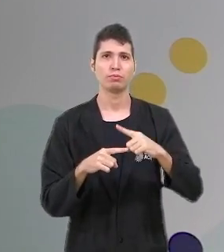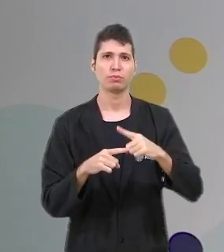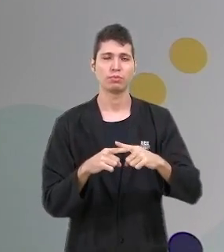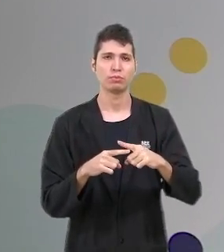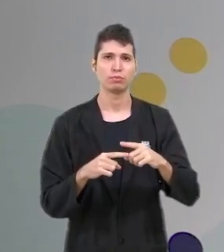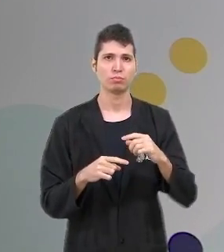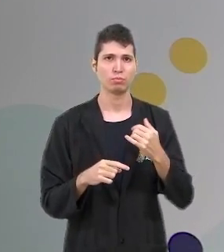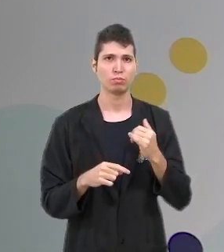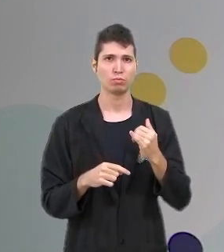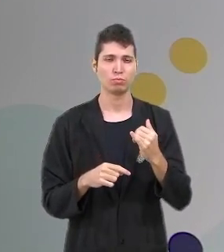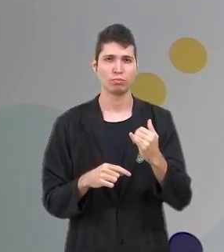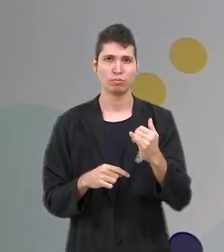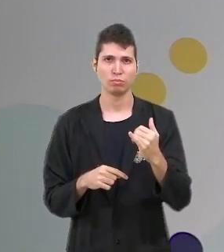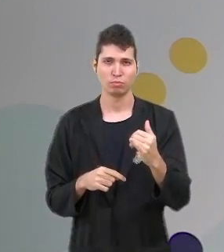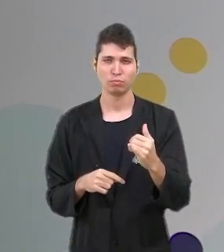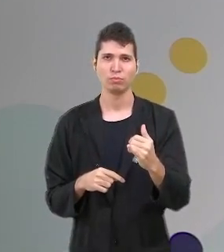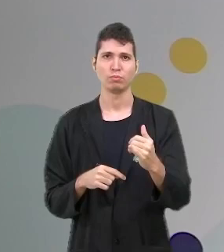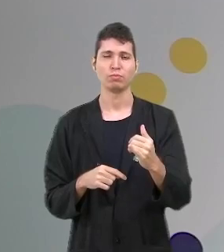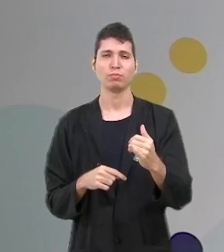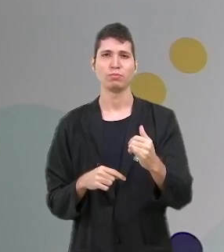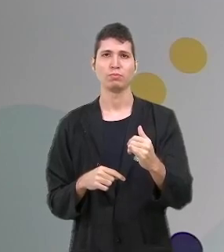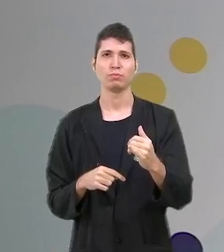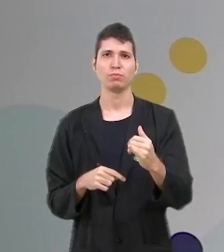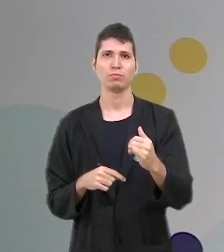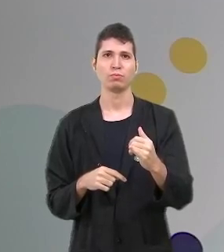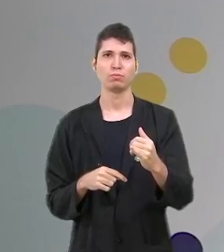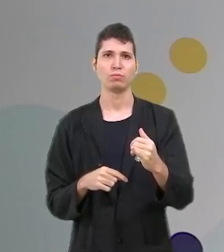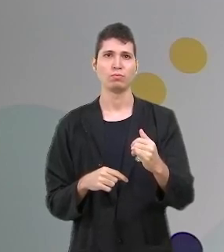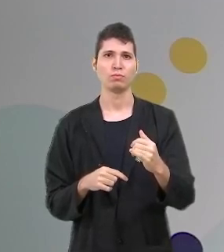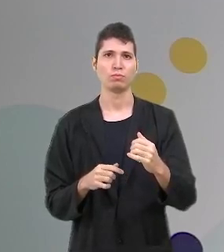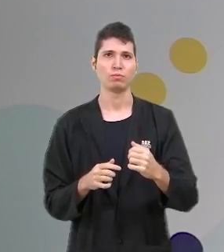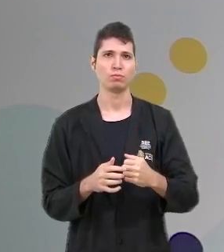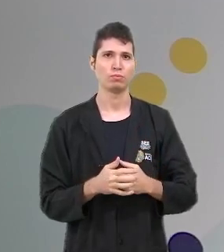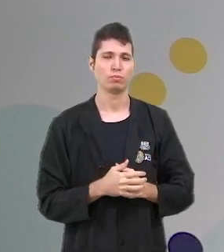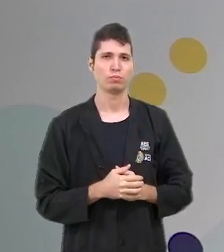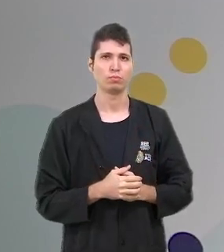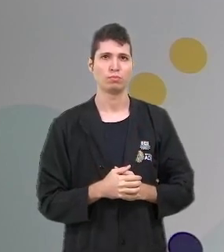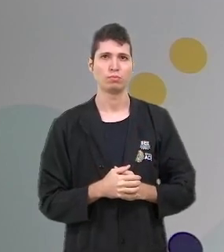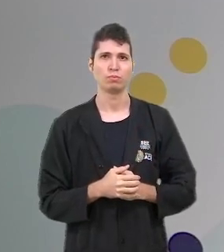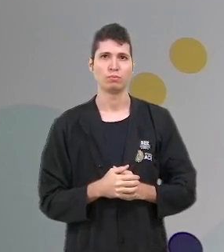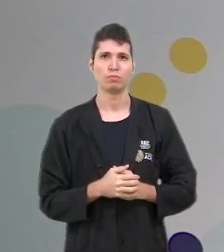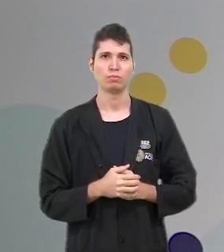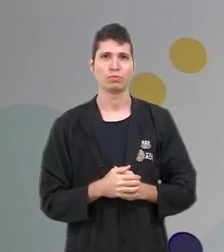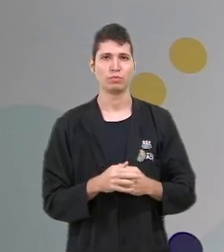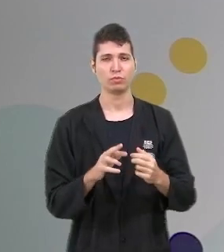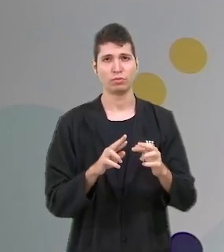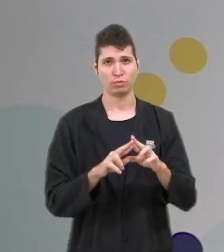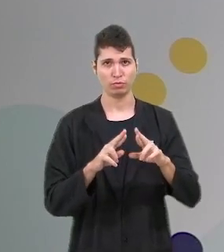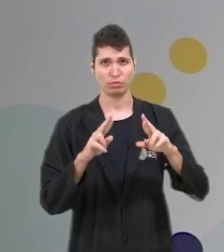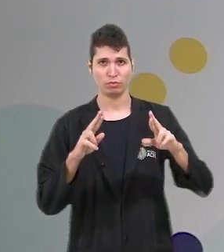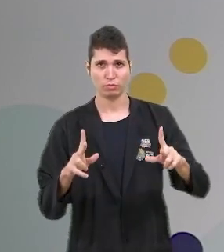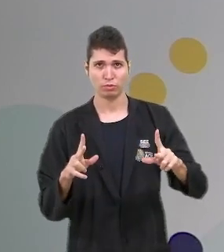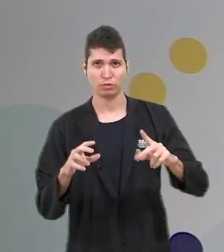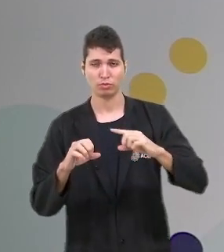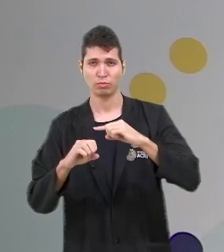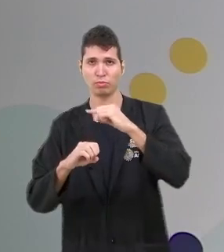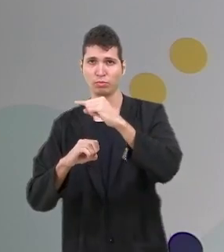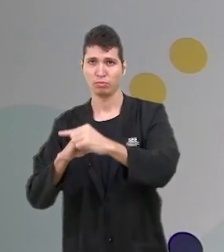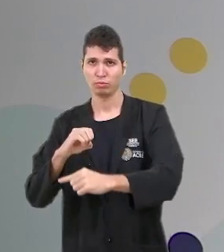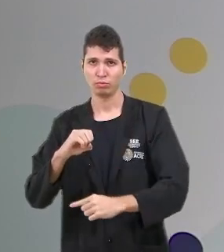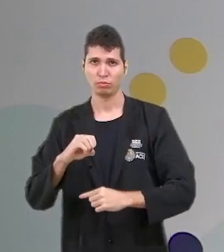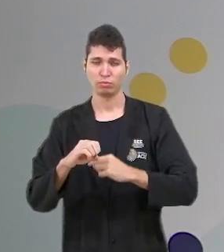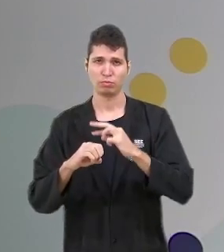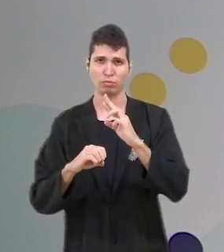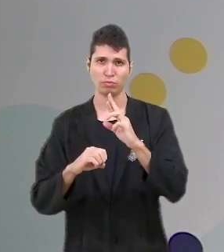ou potencial de ionização, ela vai acontecer de forma oposta ao raio, tá? Então, quando a